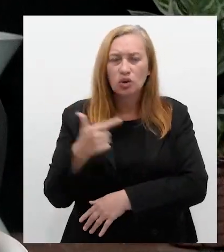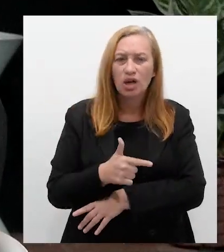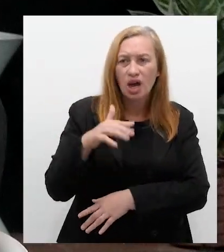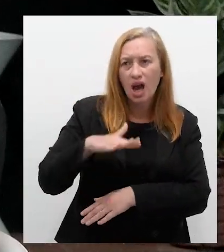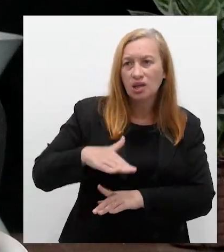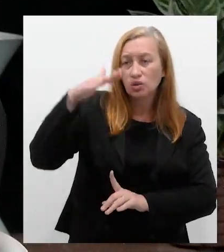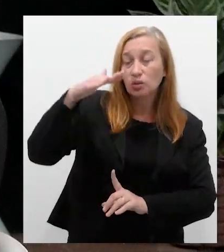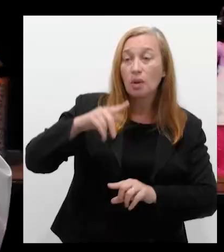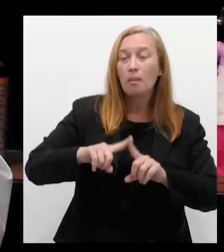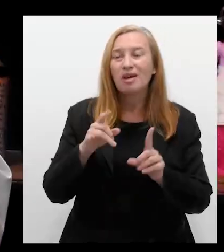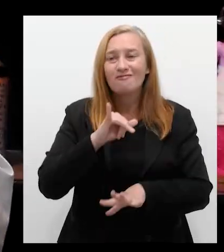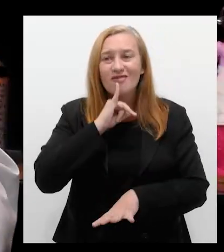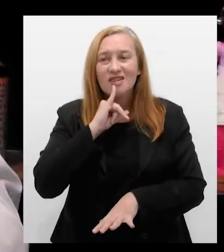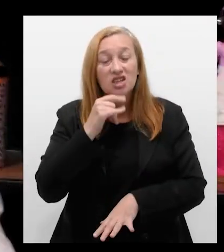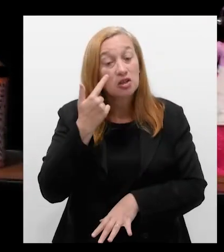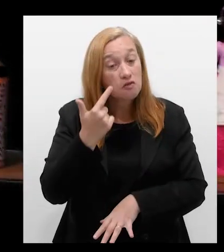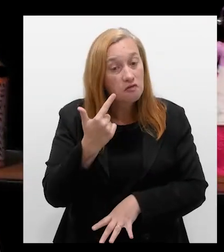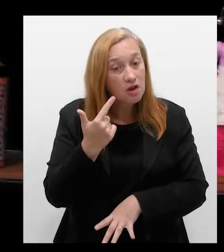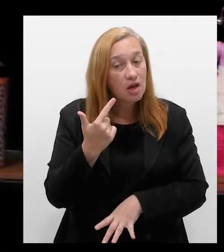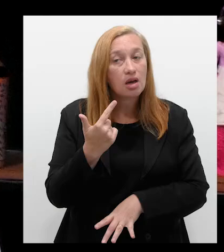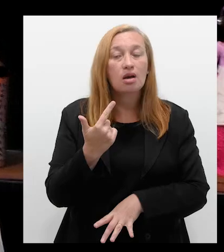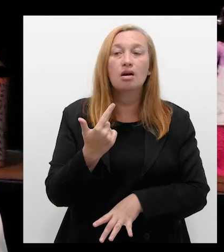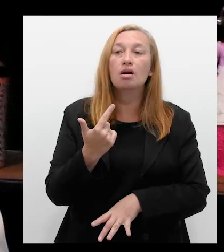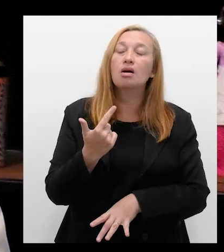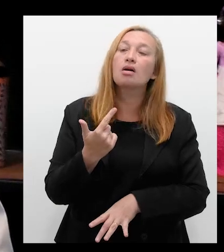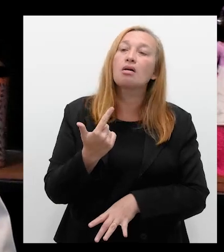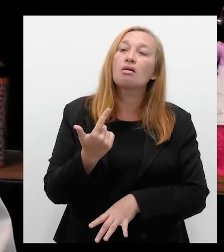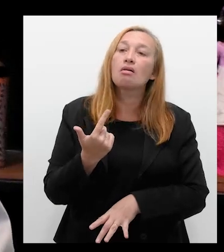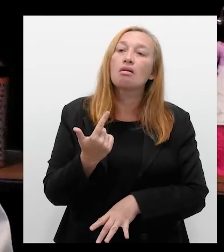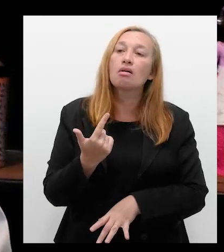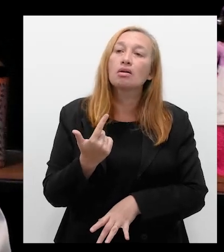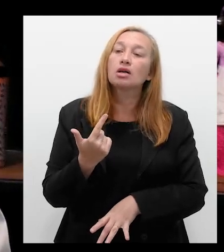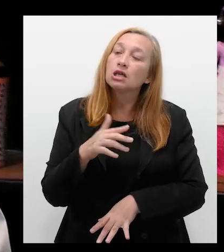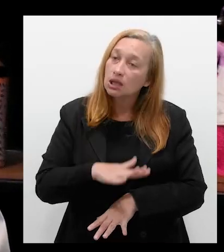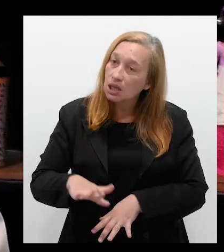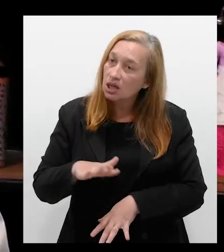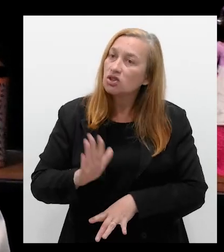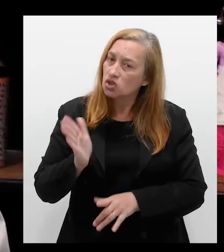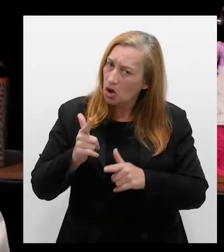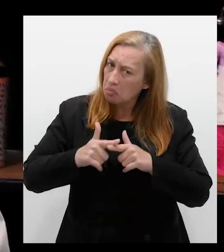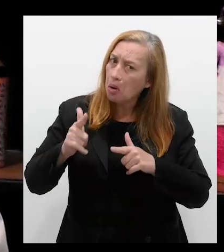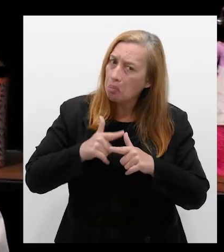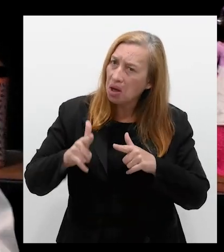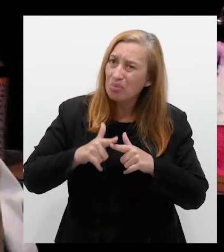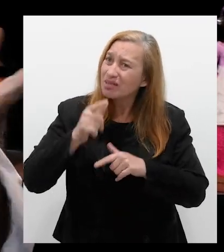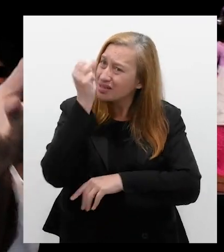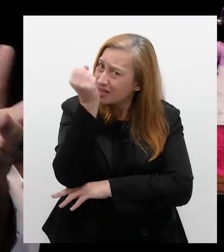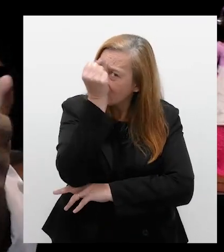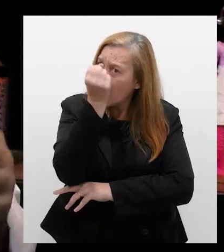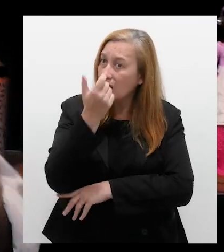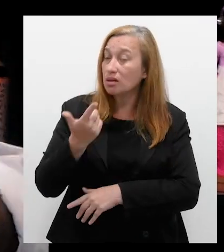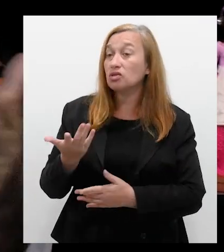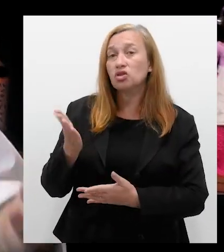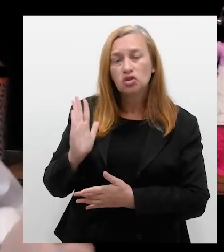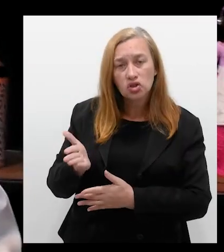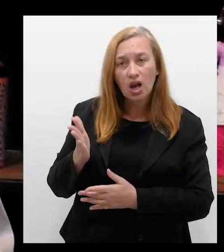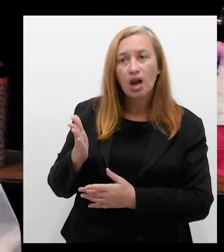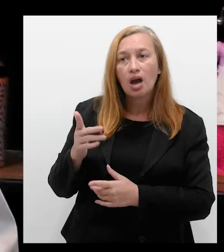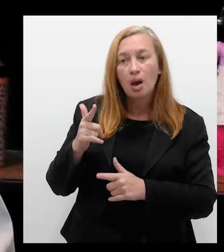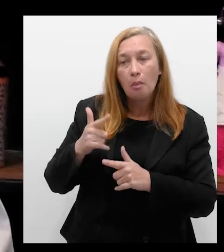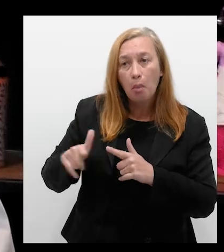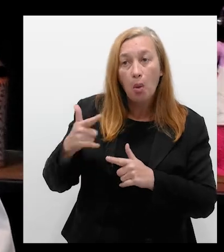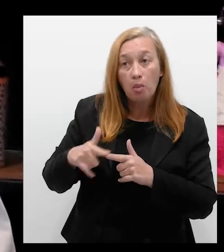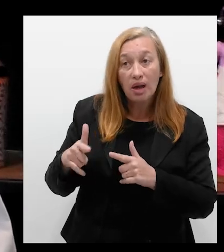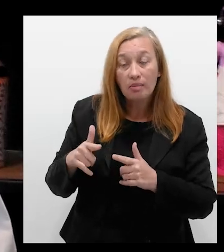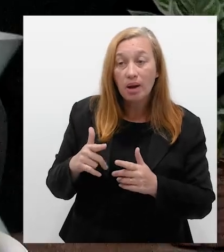adulto, né? Mas infelizmente a gente vê muito aí em loco crianças já com problemas que a gente fala assim, problemas já de adulto, ou